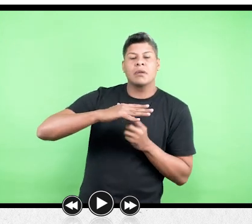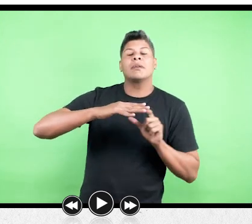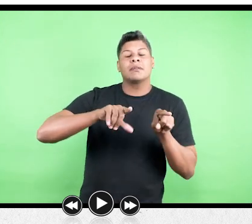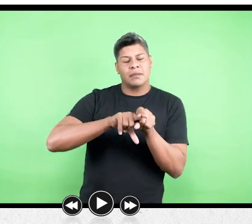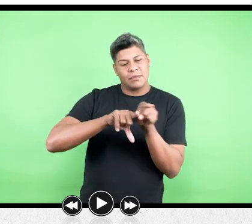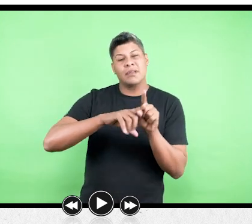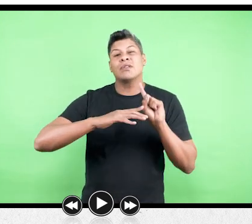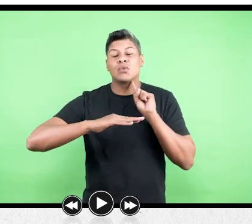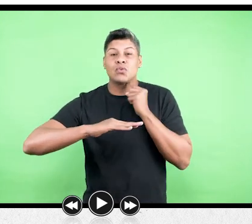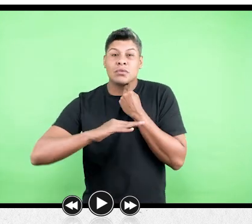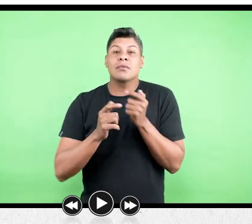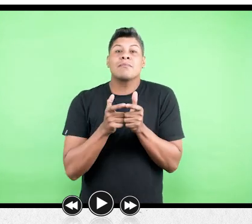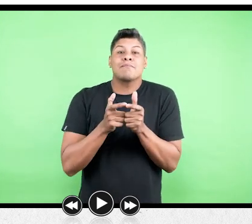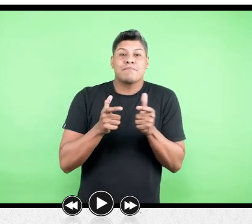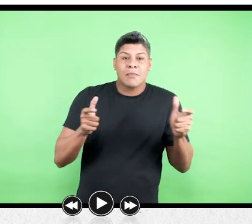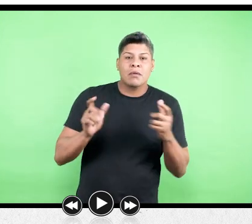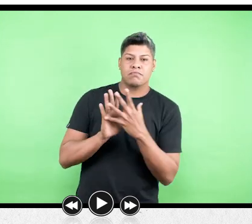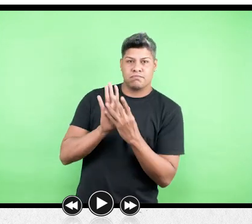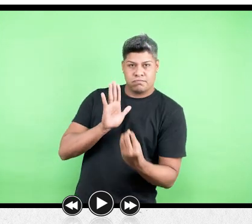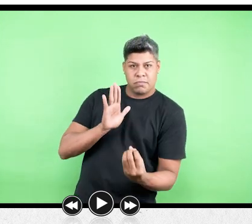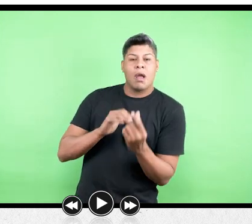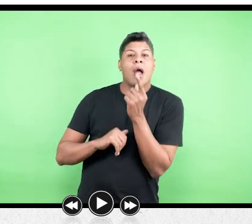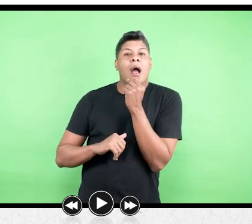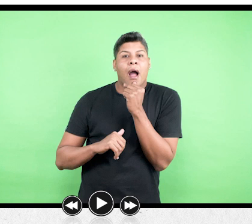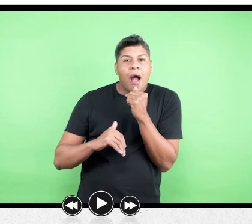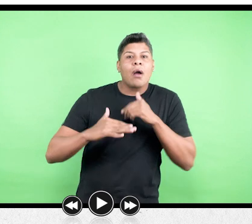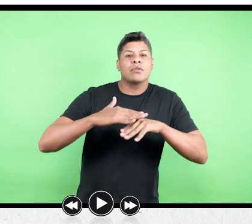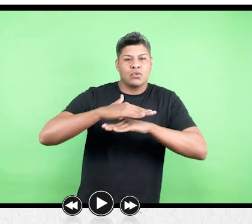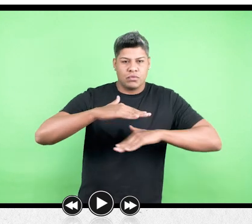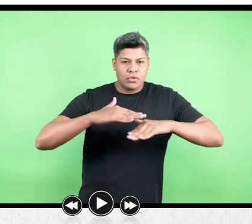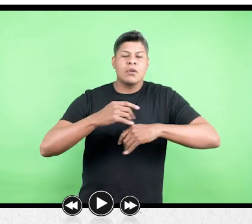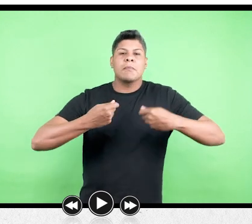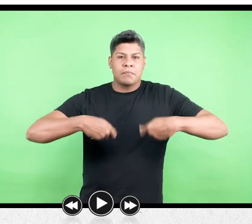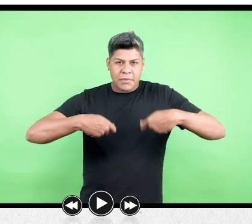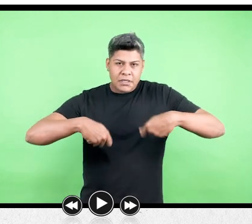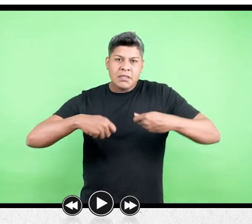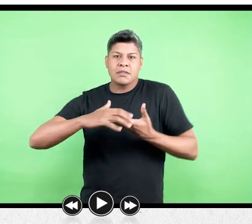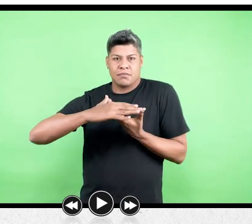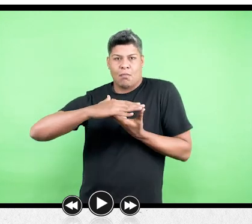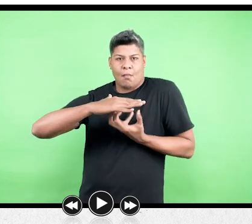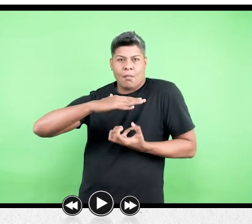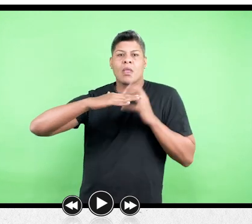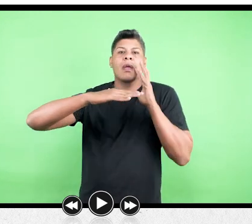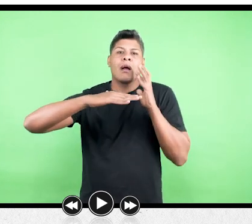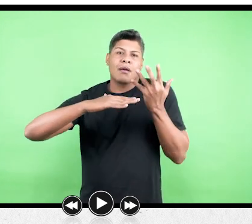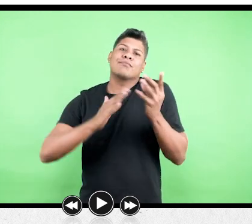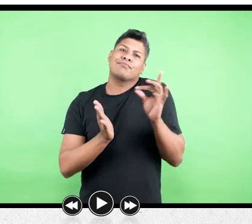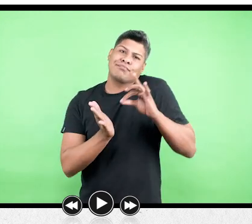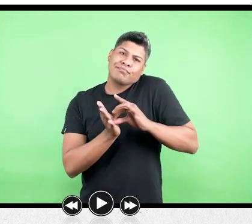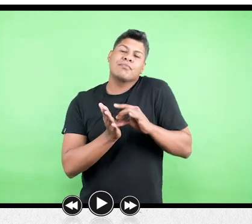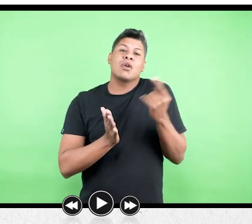contaminação. A maior parte dos modelos de fluxo de águas subterrâneas precisam de estimativas de recarga para que eles funcionem e nos dêem